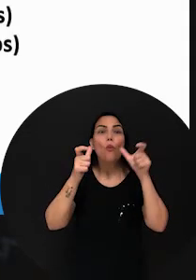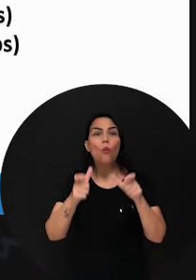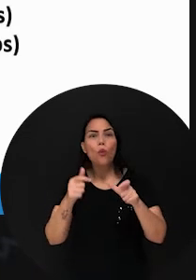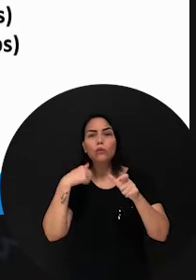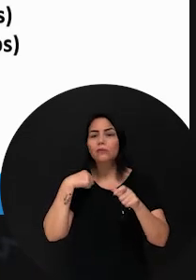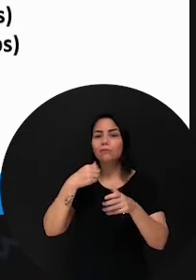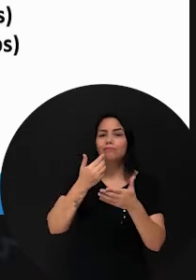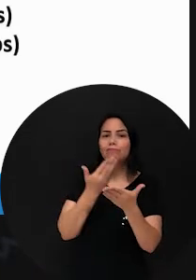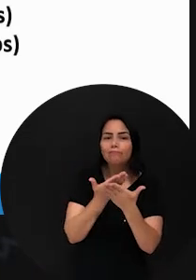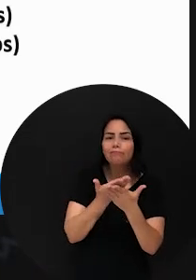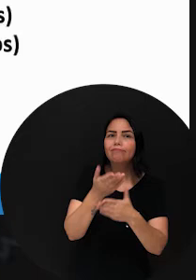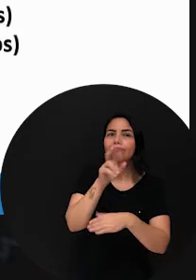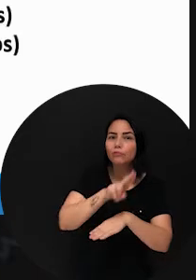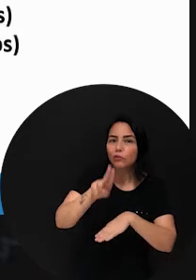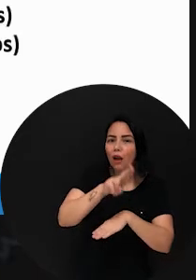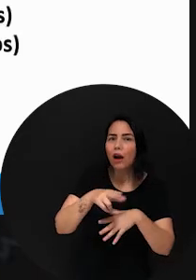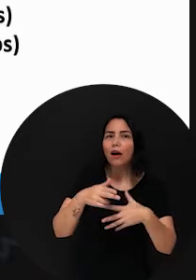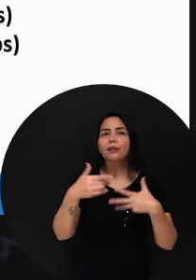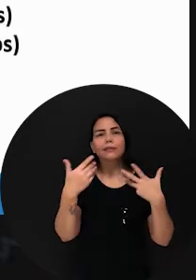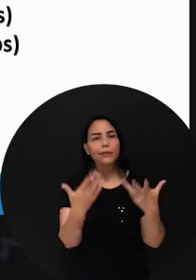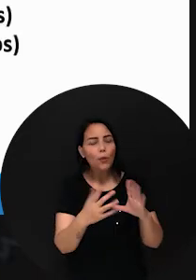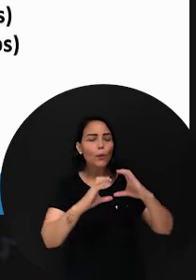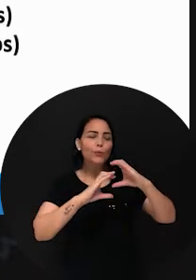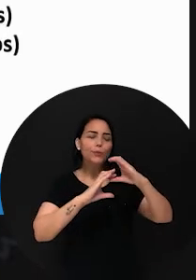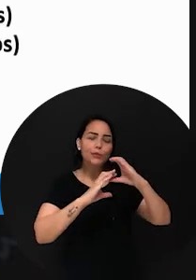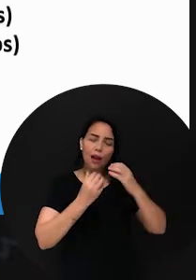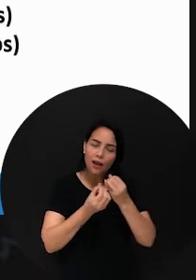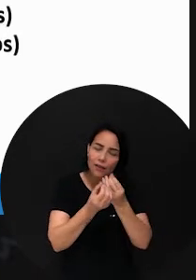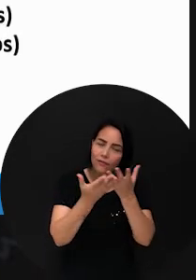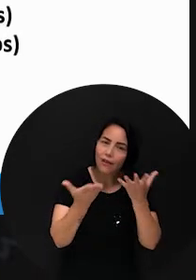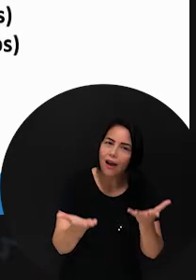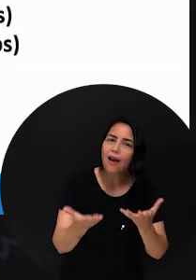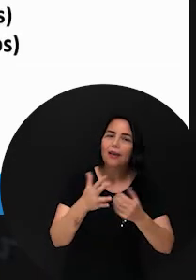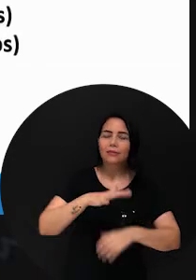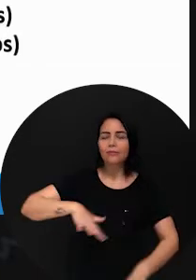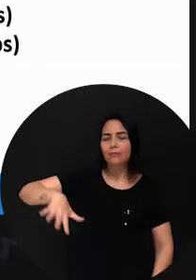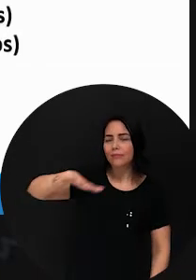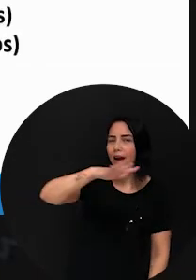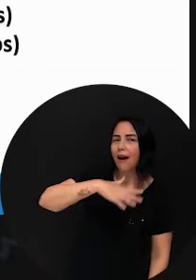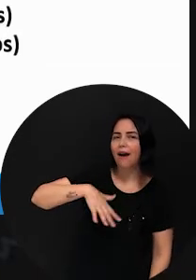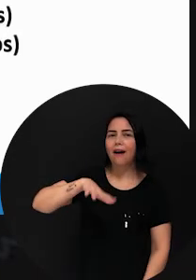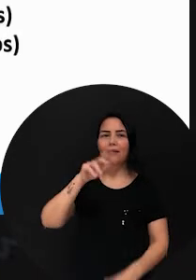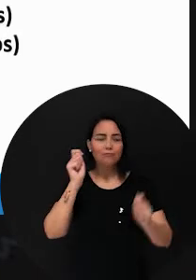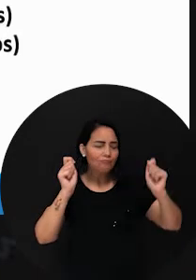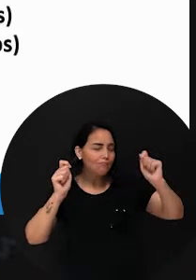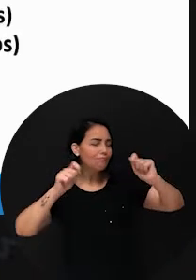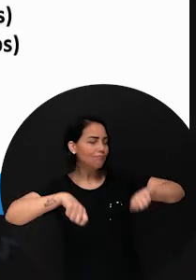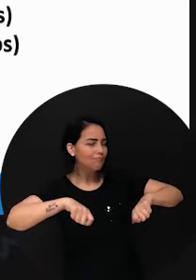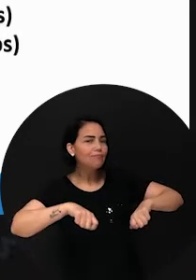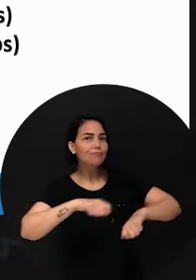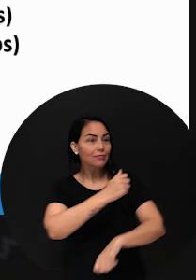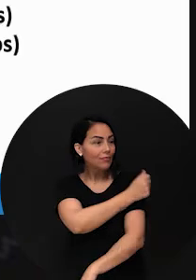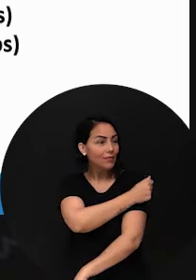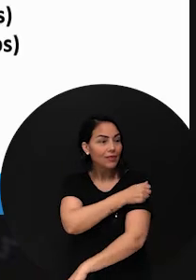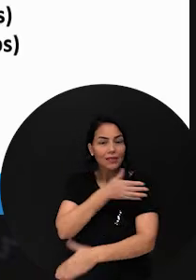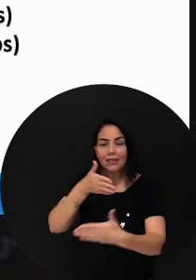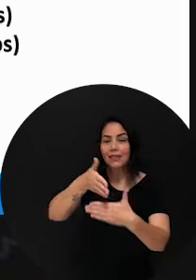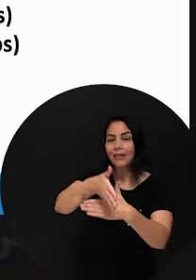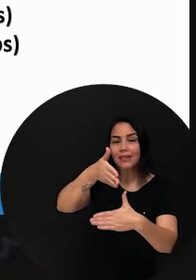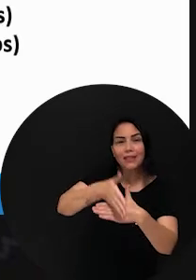SCAR oferece esse espaço, essa possibilidade, né, do aluno estar participando tanto das práticas de conjunto,